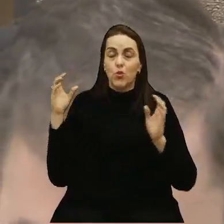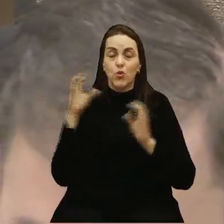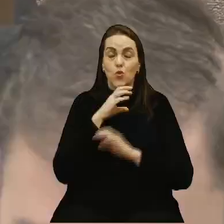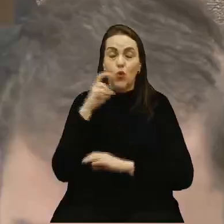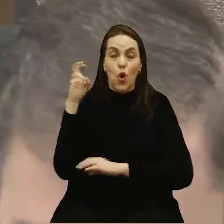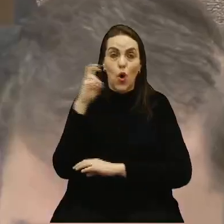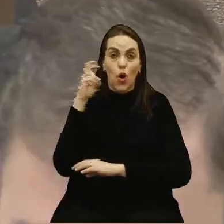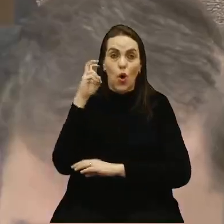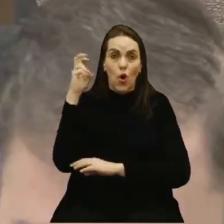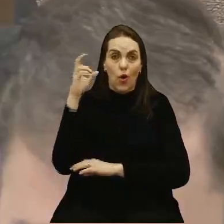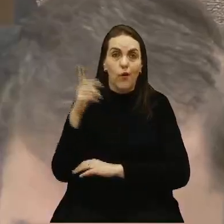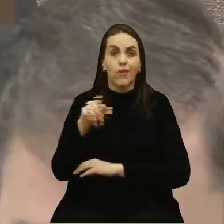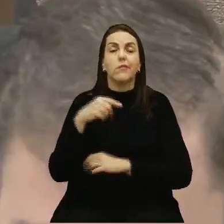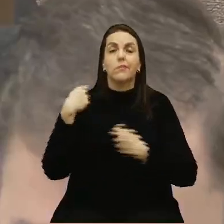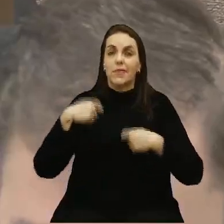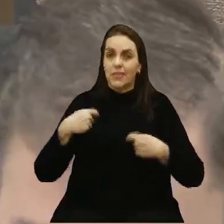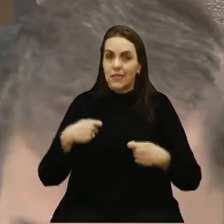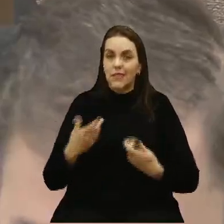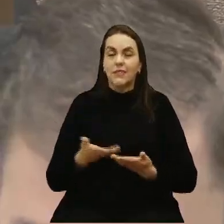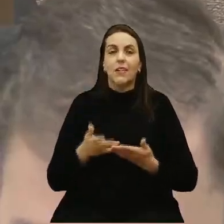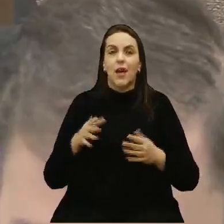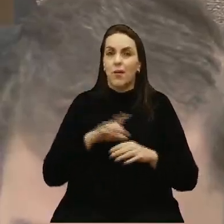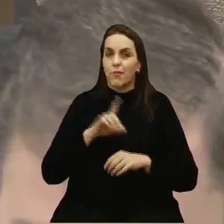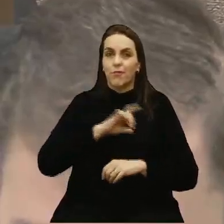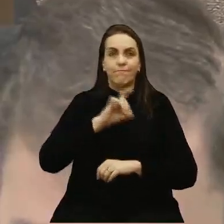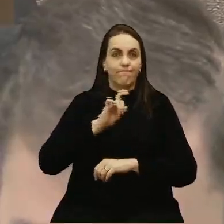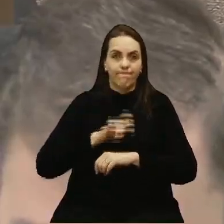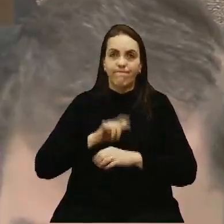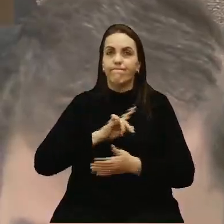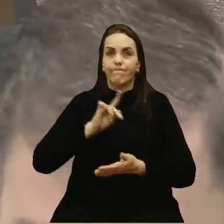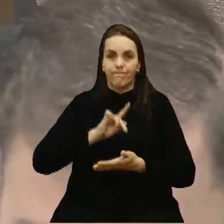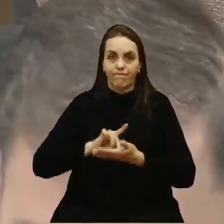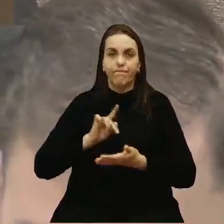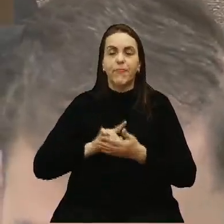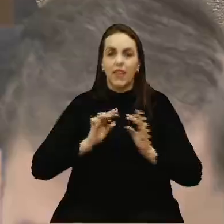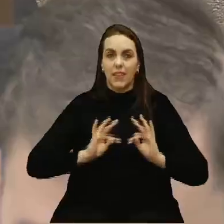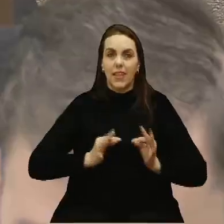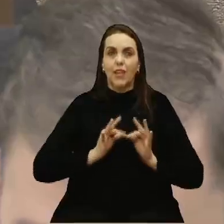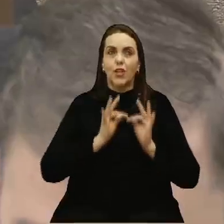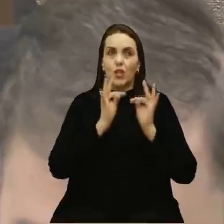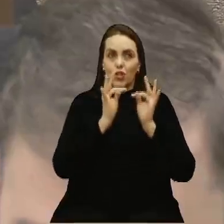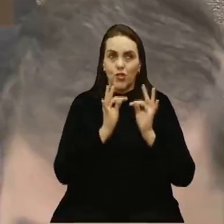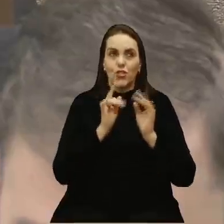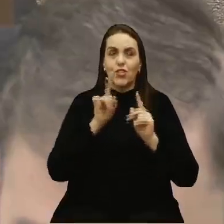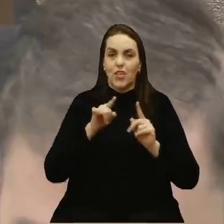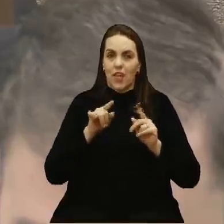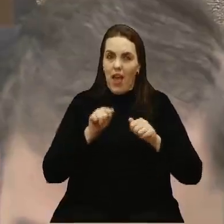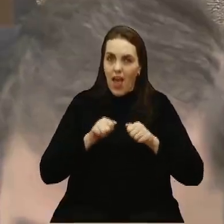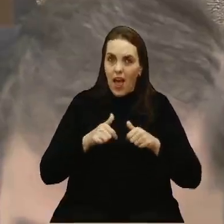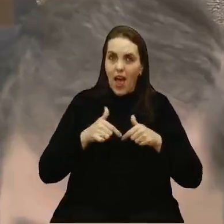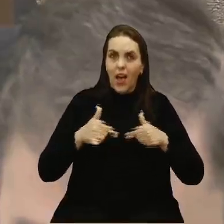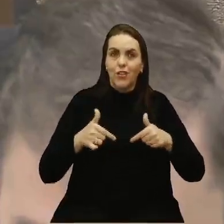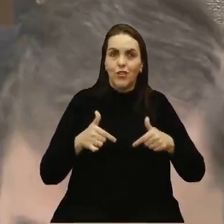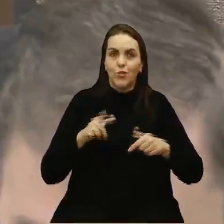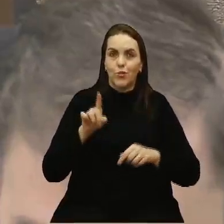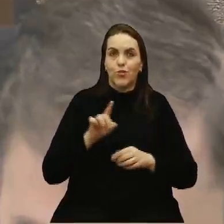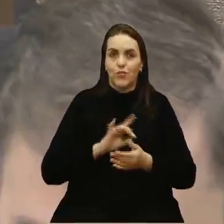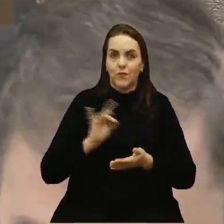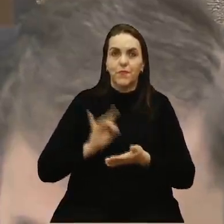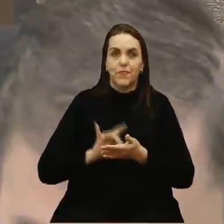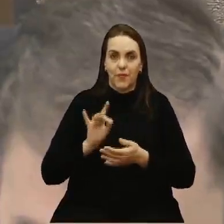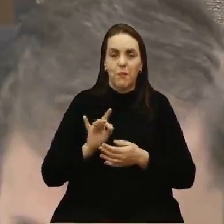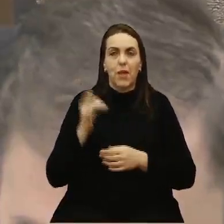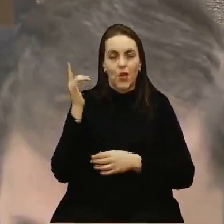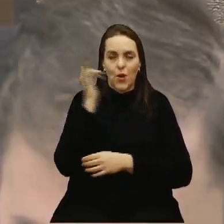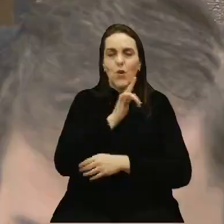e precisamos de realmente uma tecnologia e atitudes, né, para